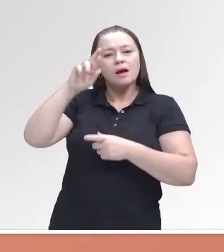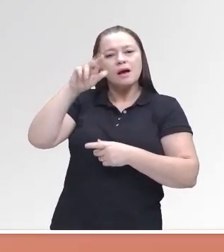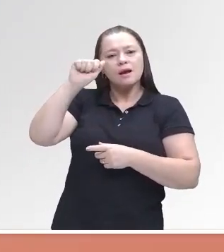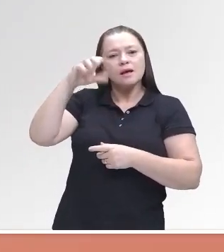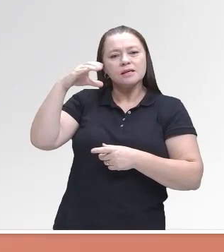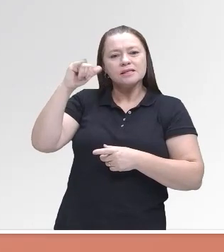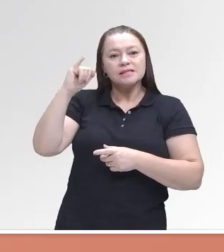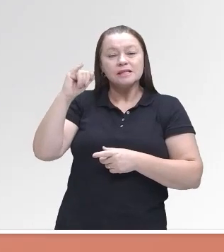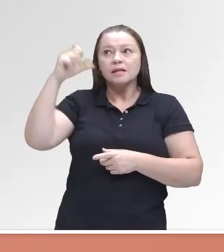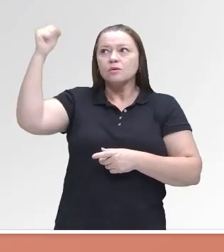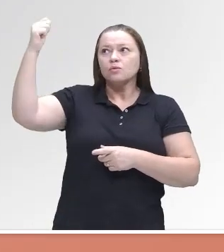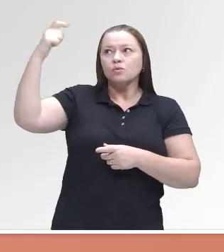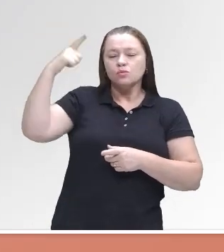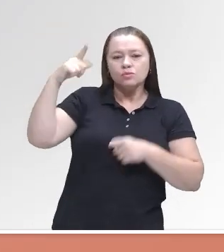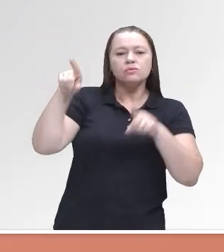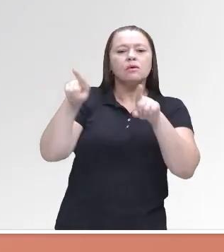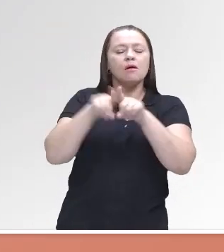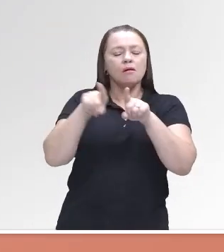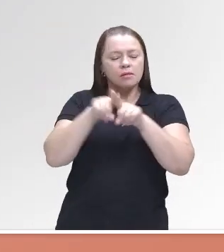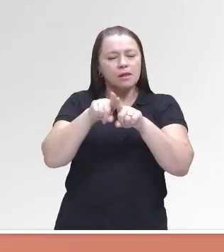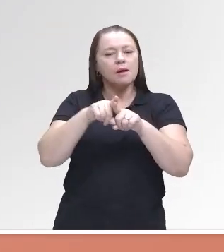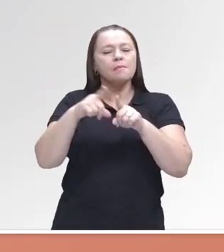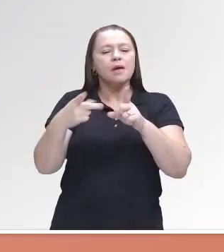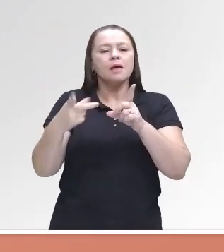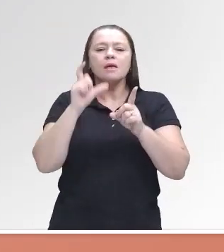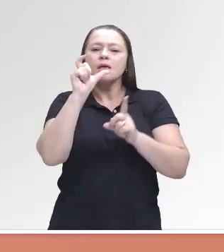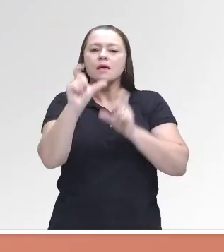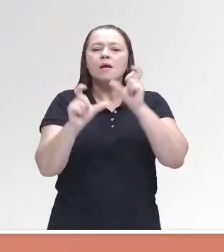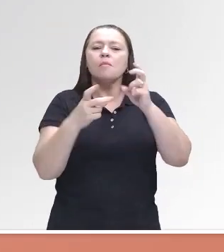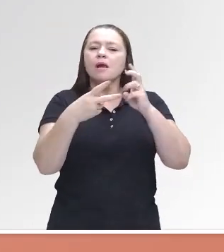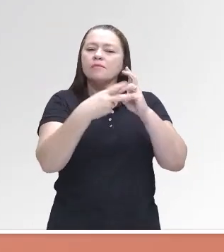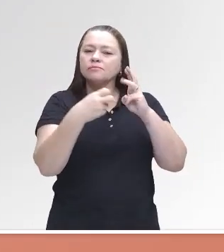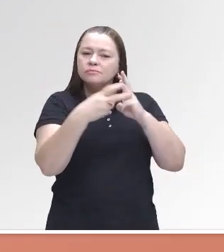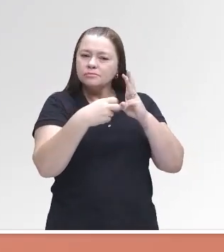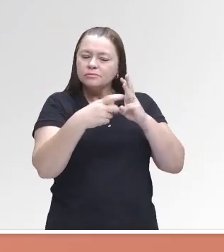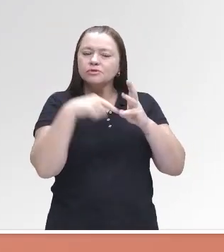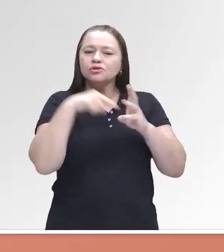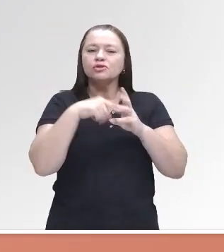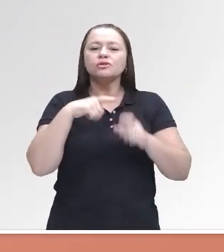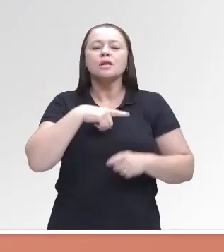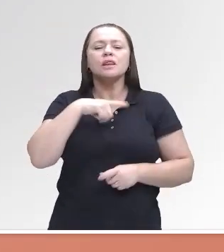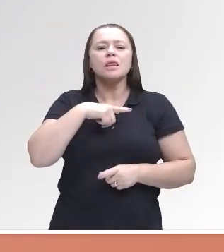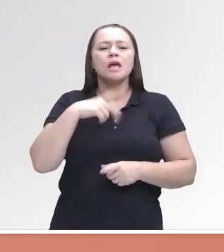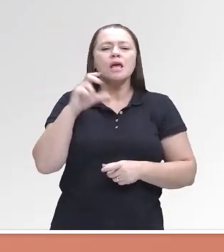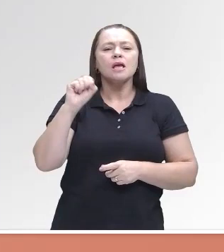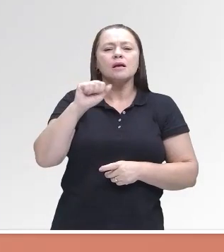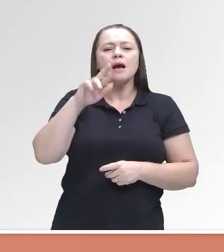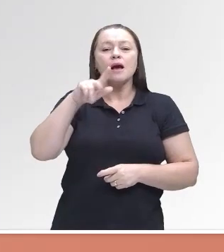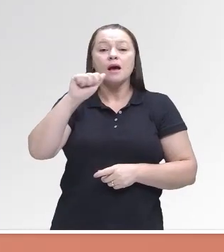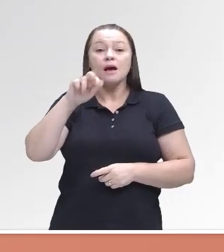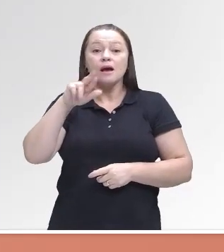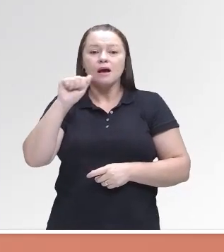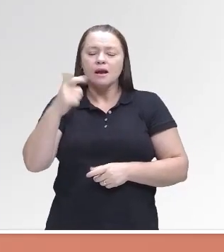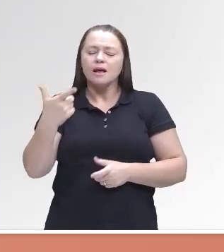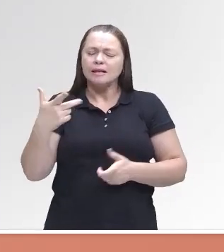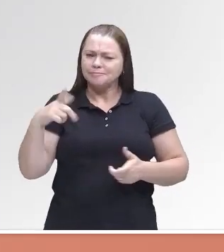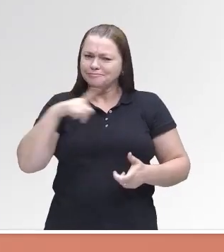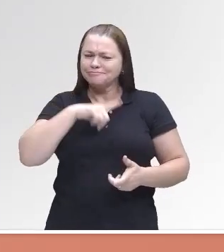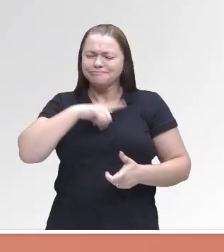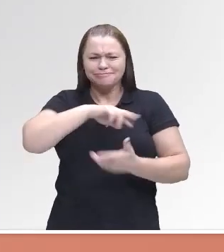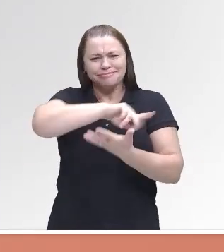tupi. Em Arara e Araraúna, tem tupi em Araruama. Tem tupi e araras, até demais, meu